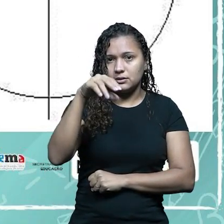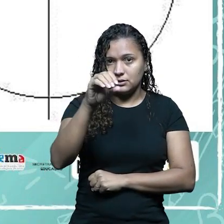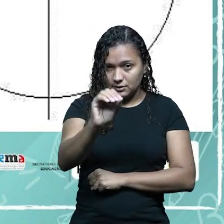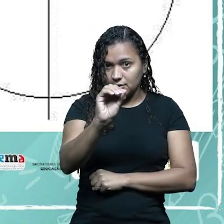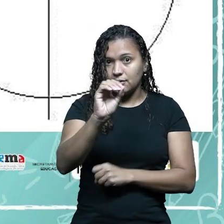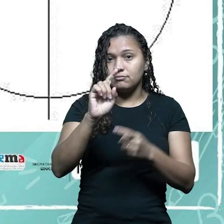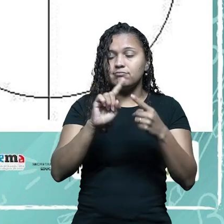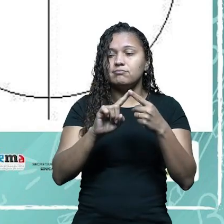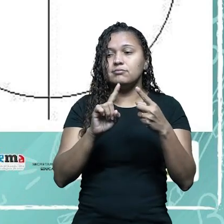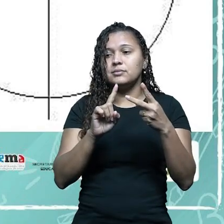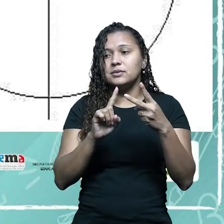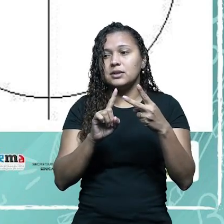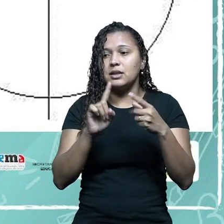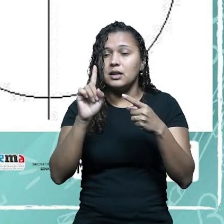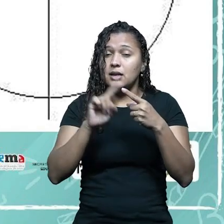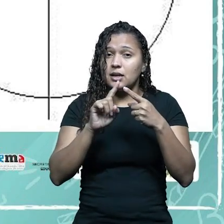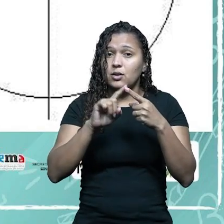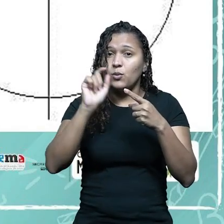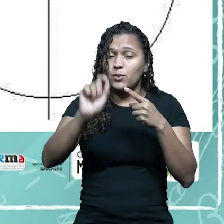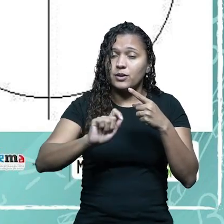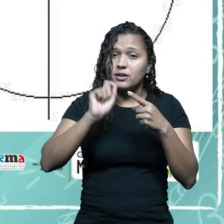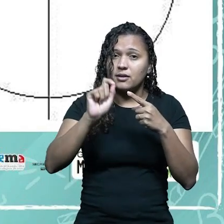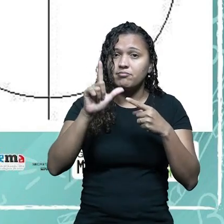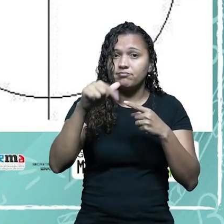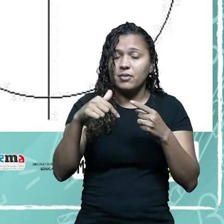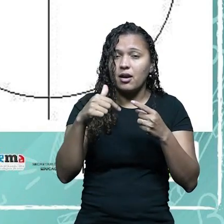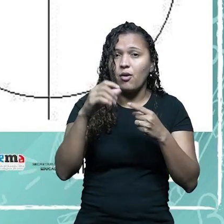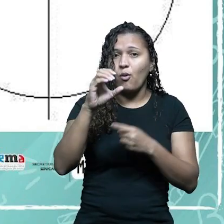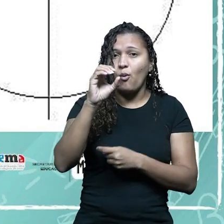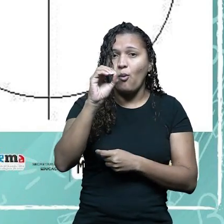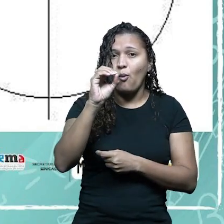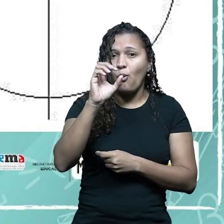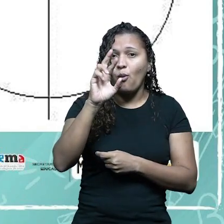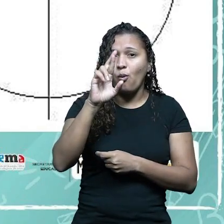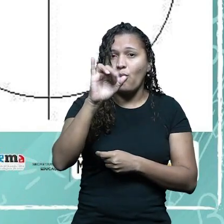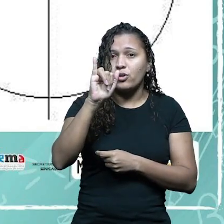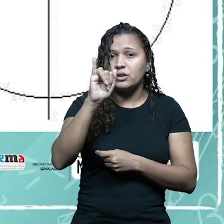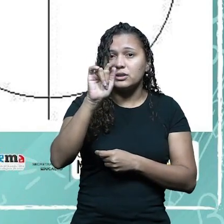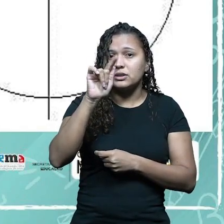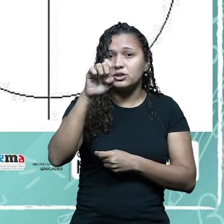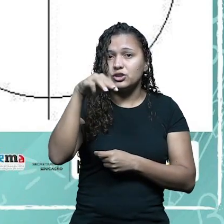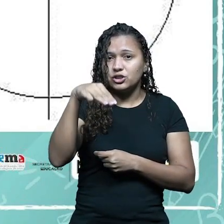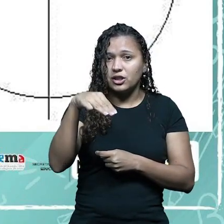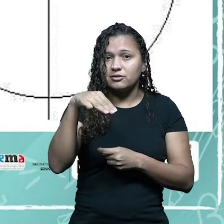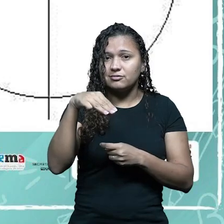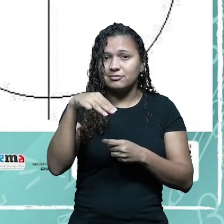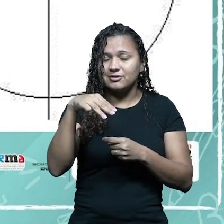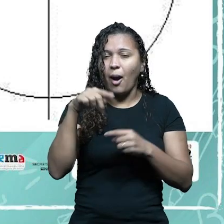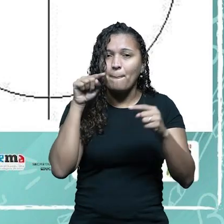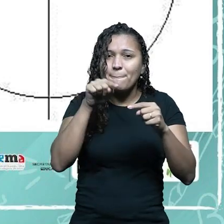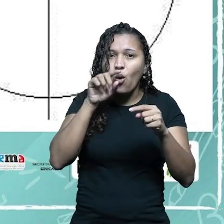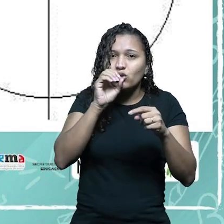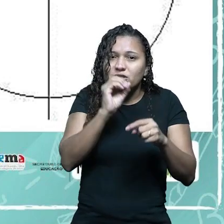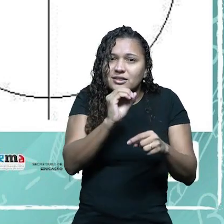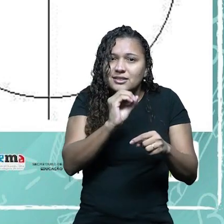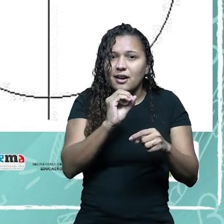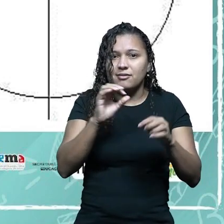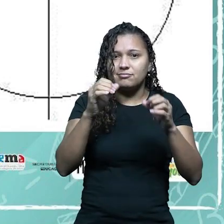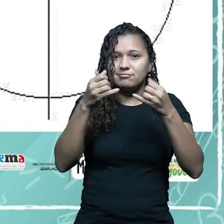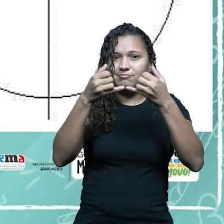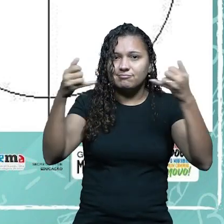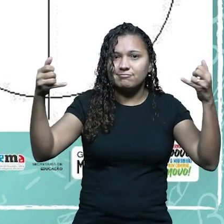bidimensionais cartesiano, é escolhido pela origem no ponto 0 e o eixo 2 linhas